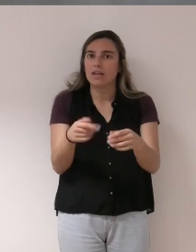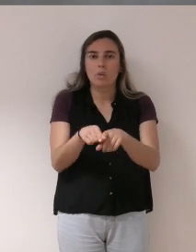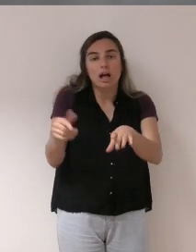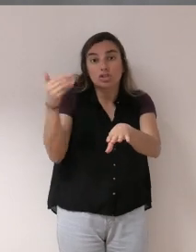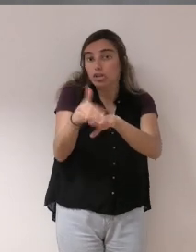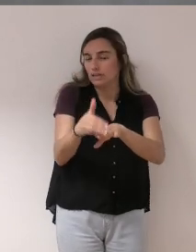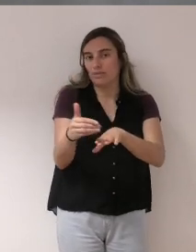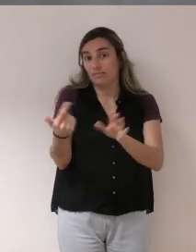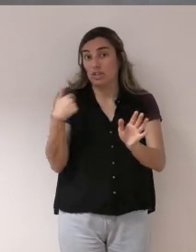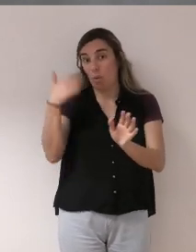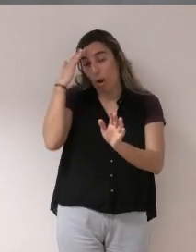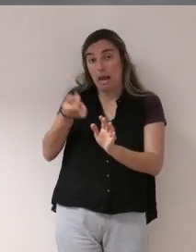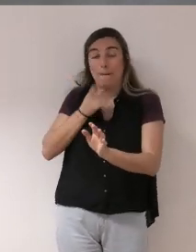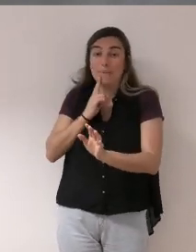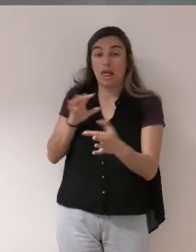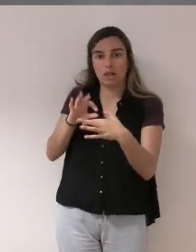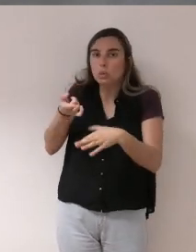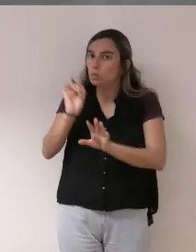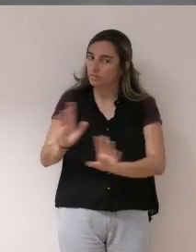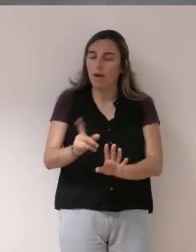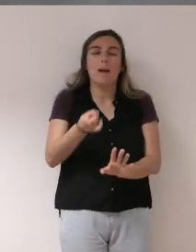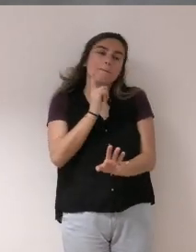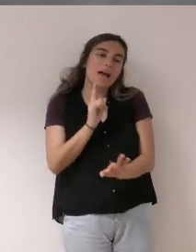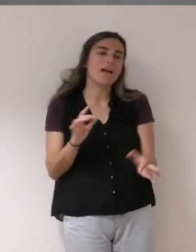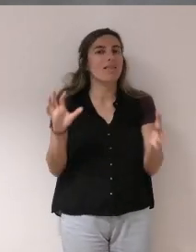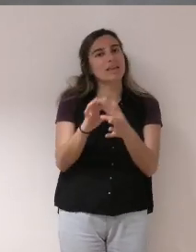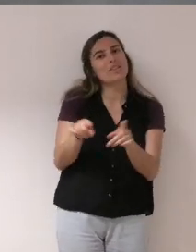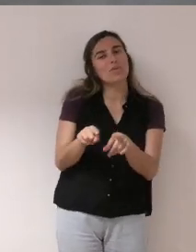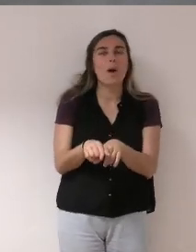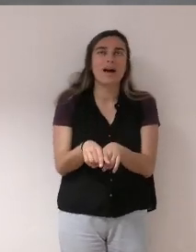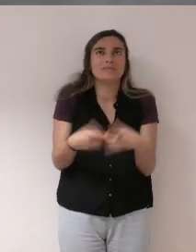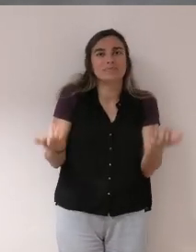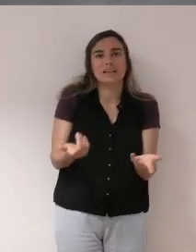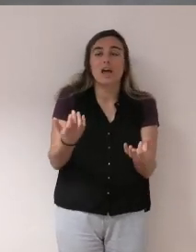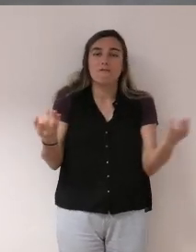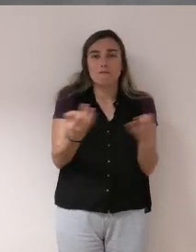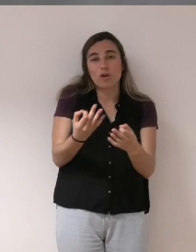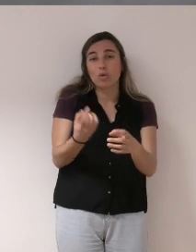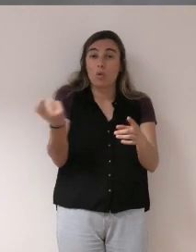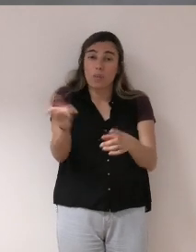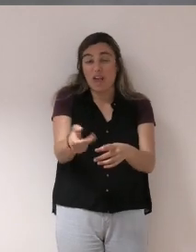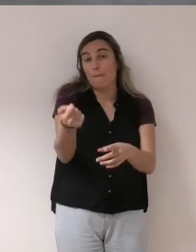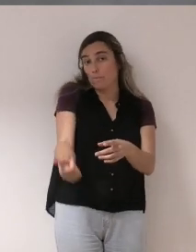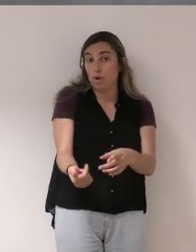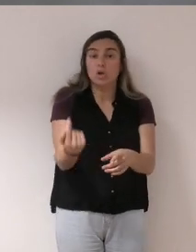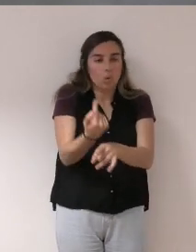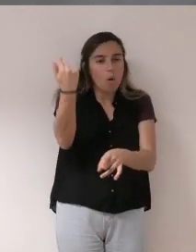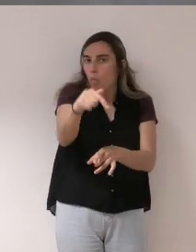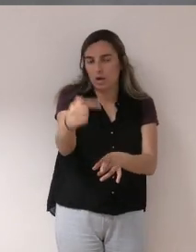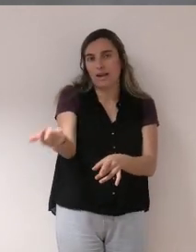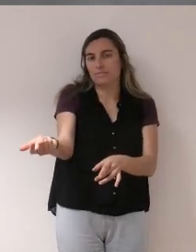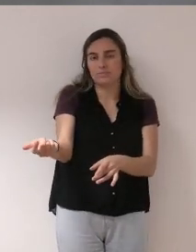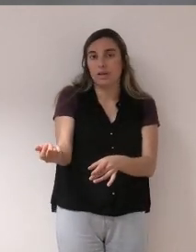mesmo, anedótico. Sim, talvez não seja. Anedóticos no sentido de que são esporádicos e são de tal maneira únicos que se